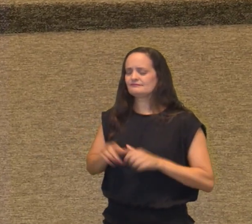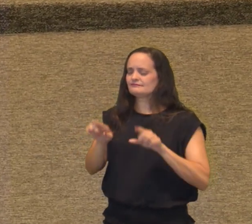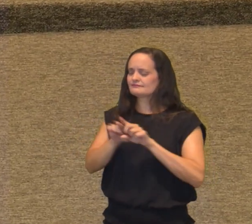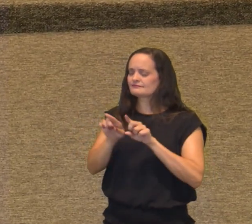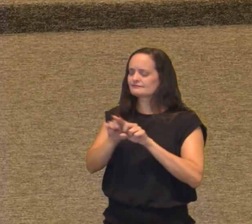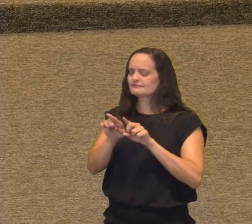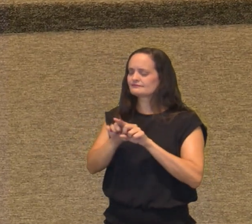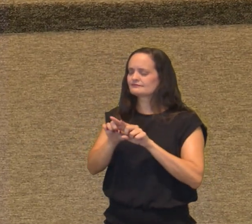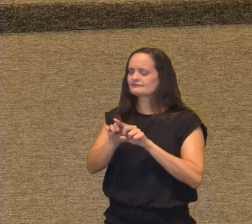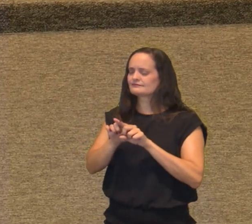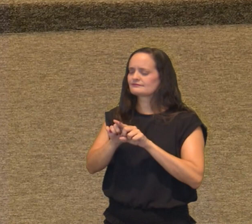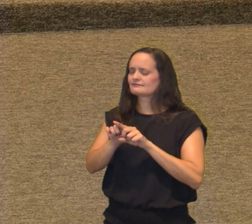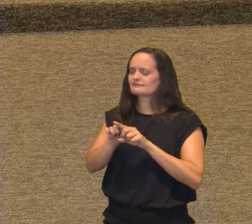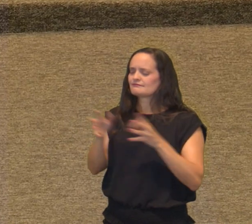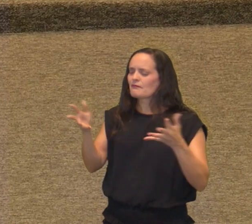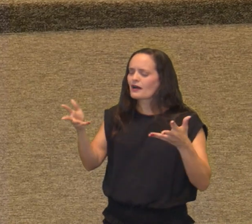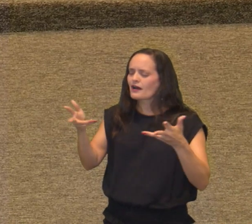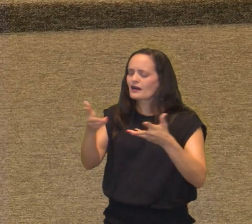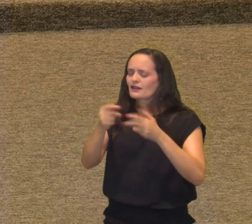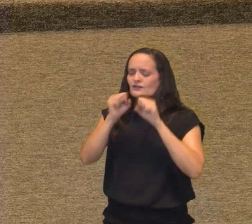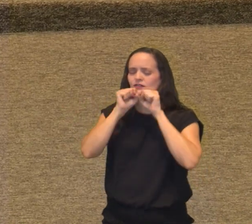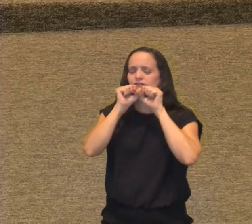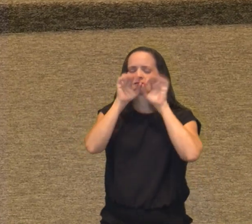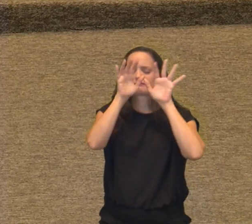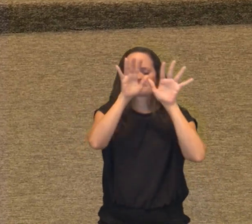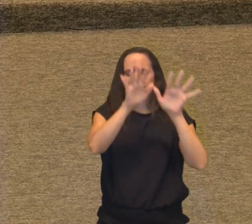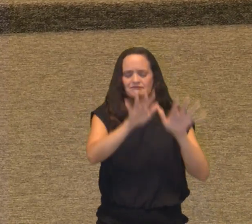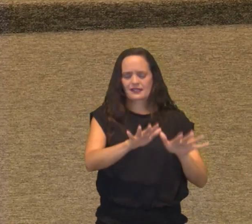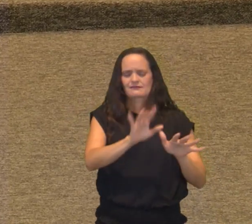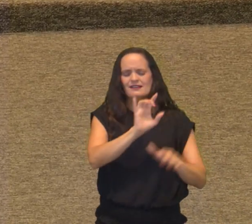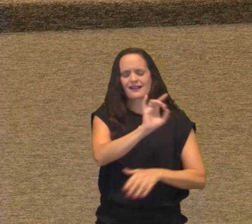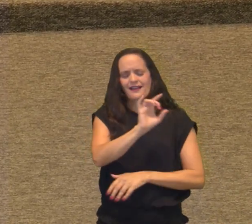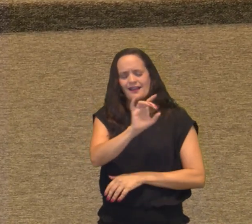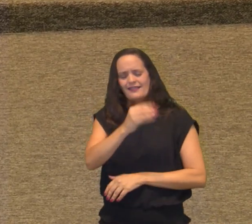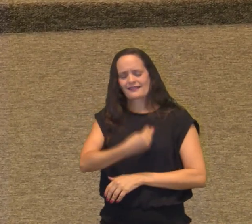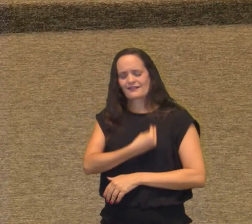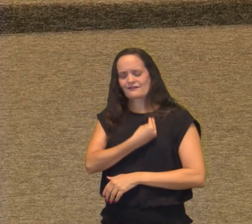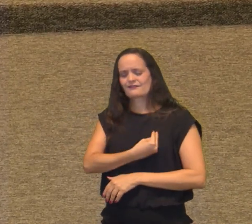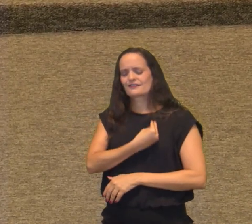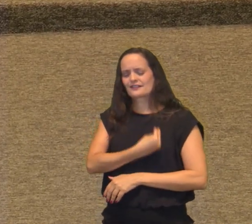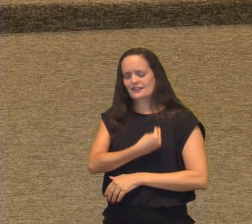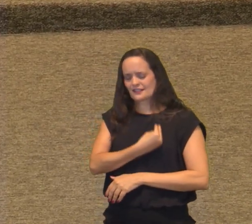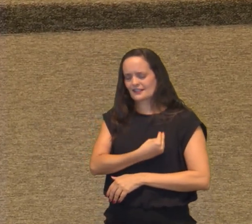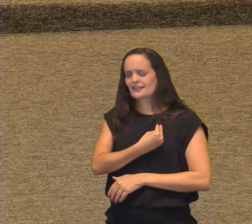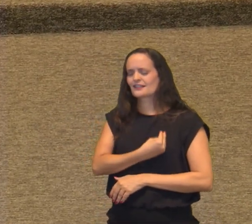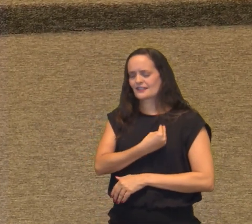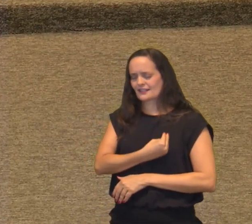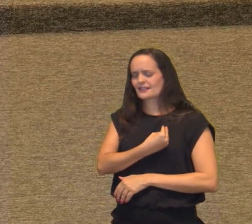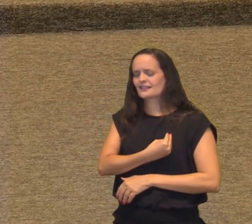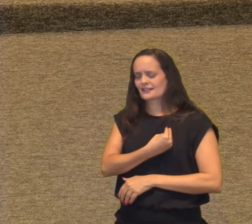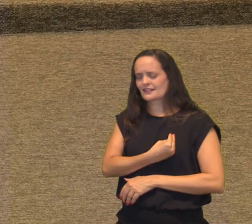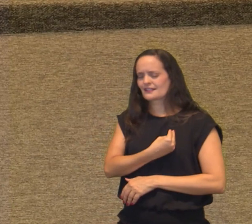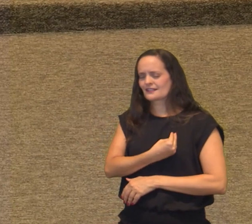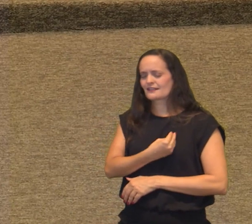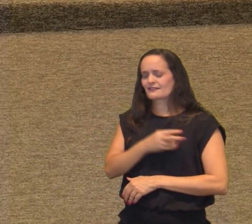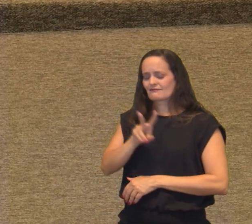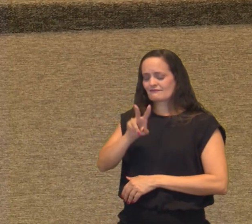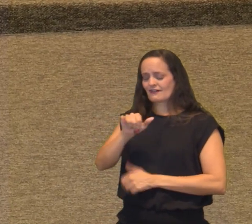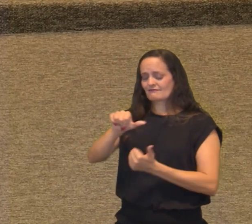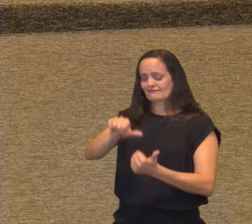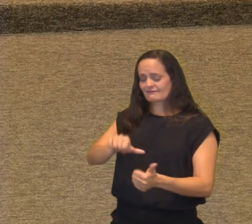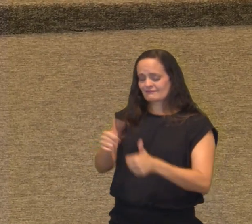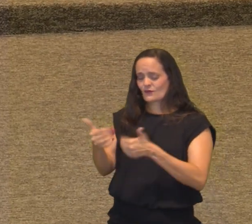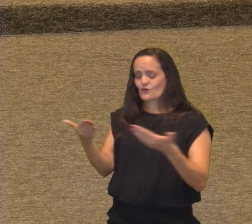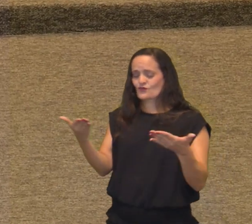as Tuas mais ricas bênçãos para cada vida, Senhor, que hoje desce as águas batismais,